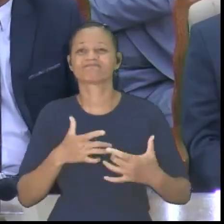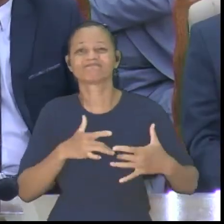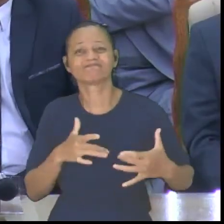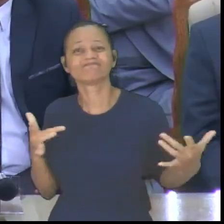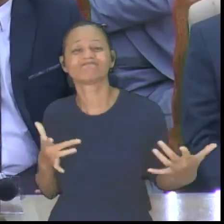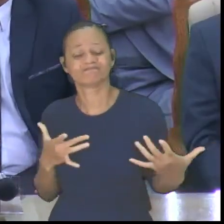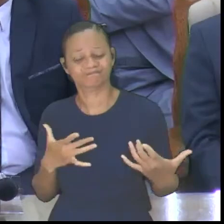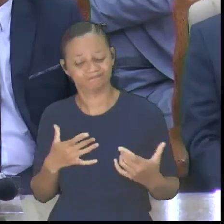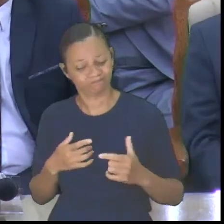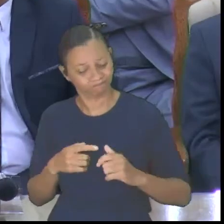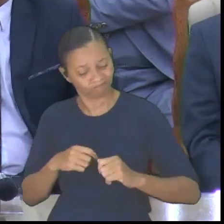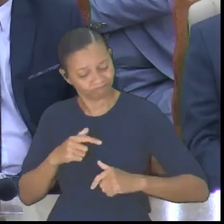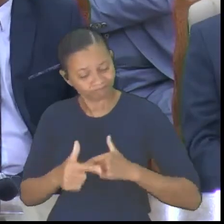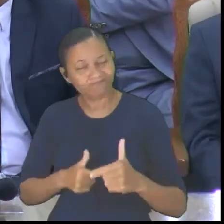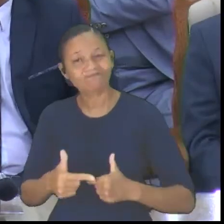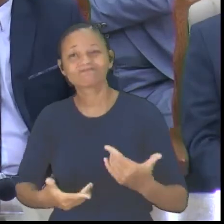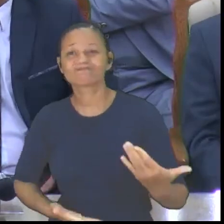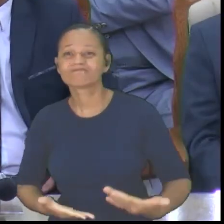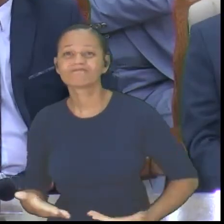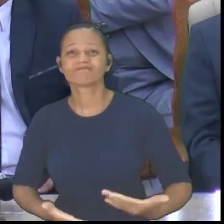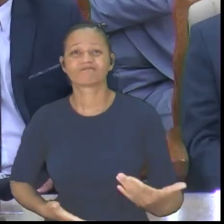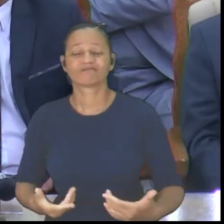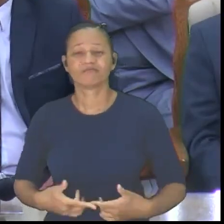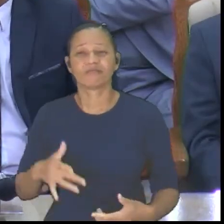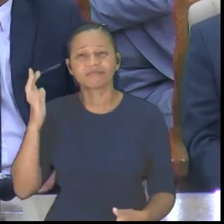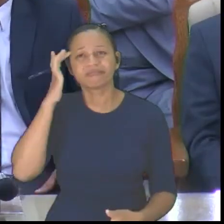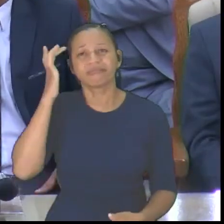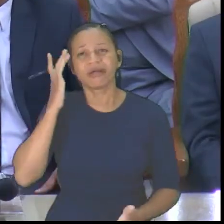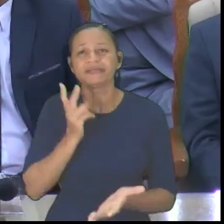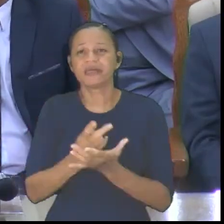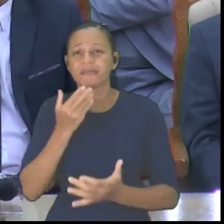Porque um imaturo, ele vai viver pedindo,